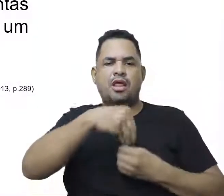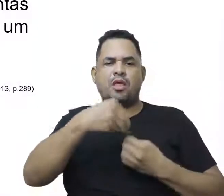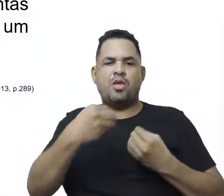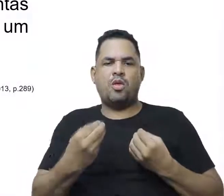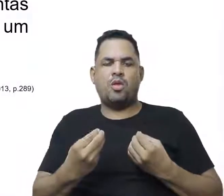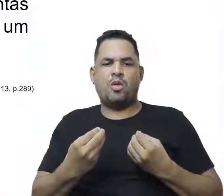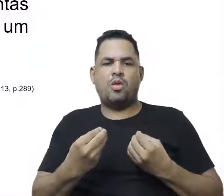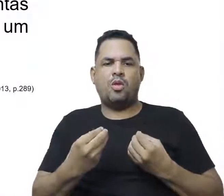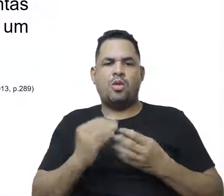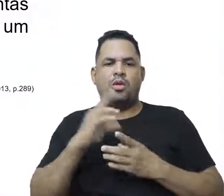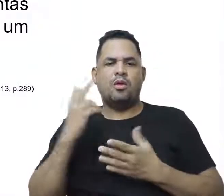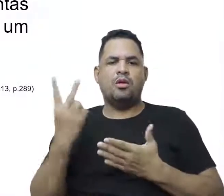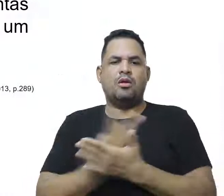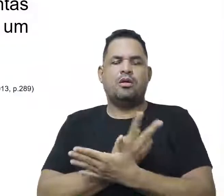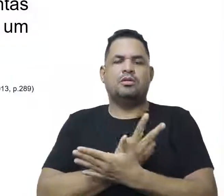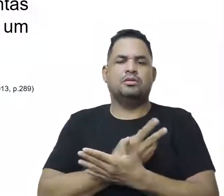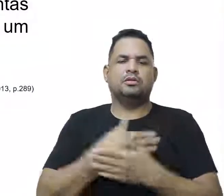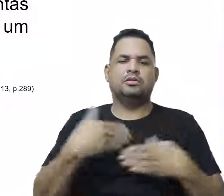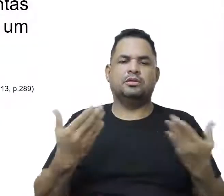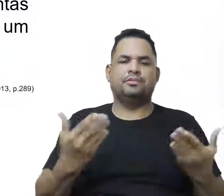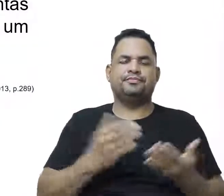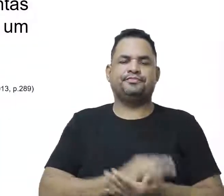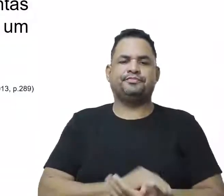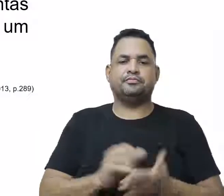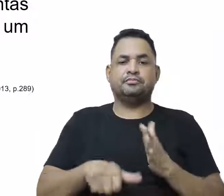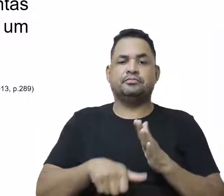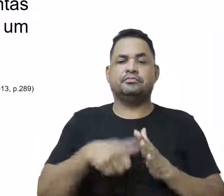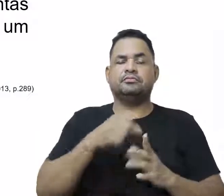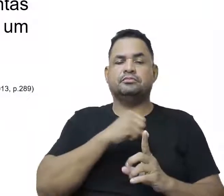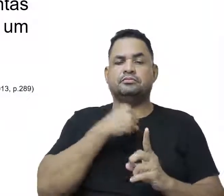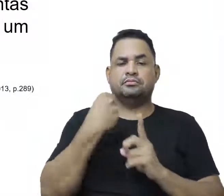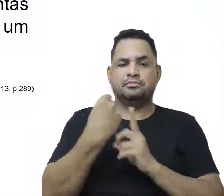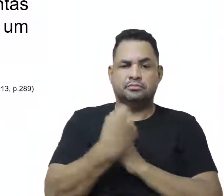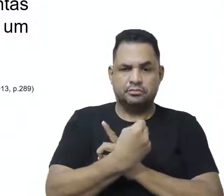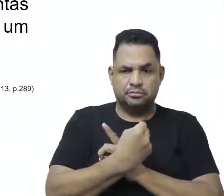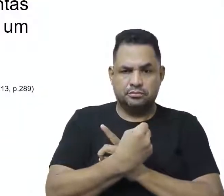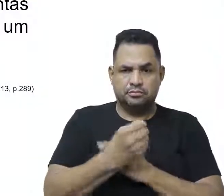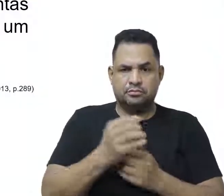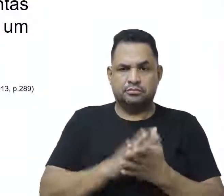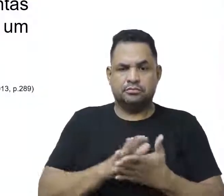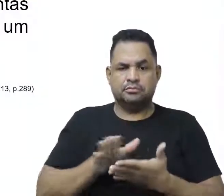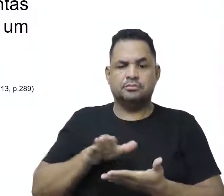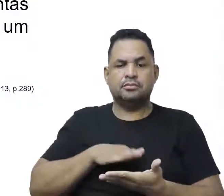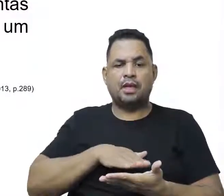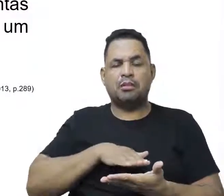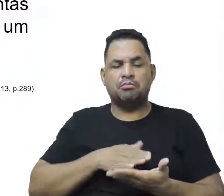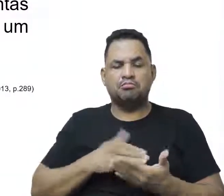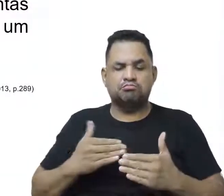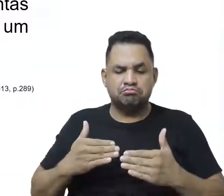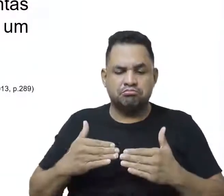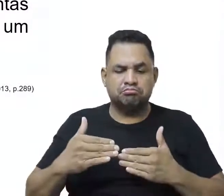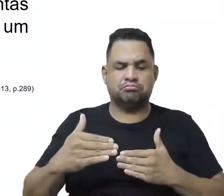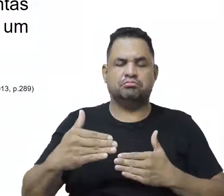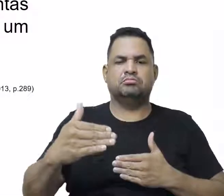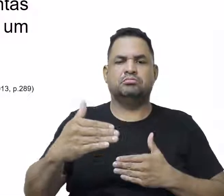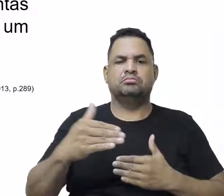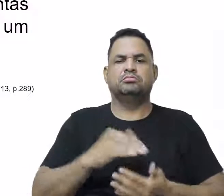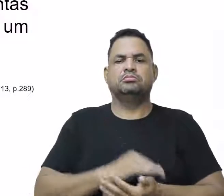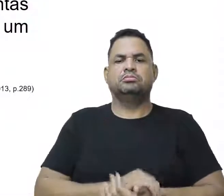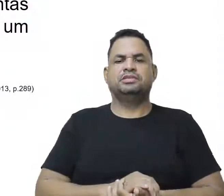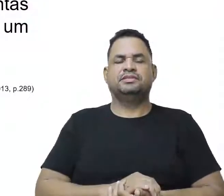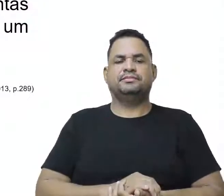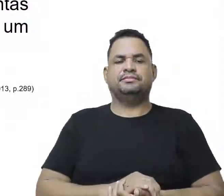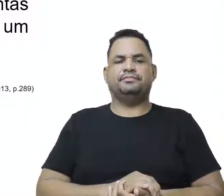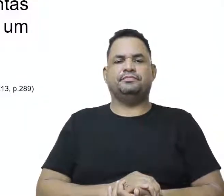estágio para ele do que a sociedade ela permeou né ela caminhou